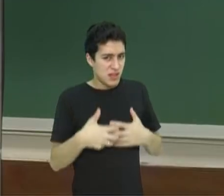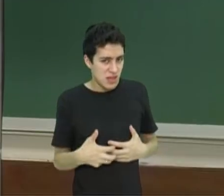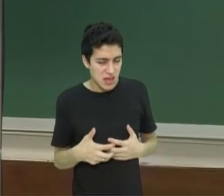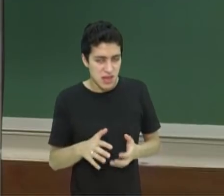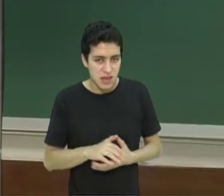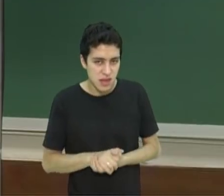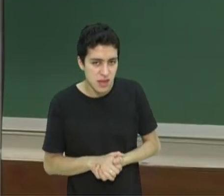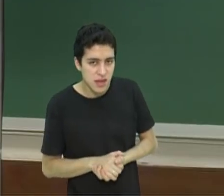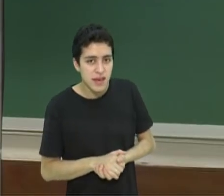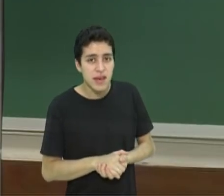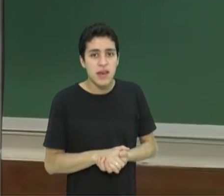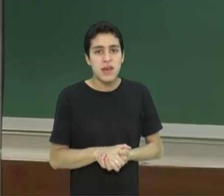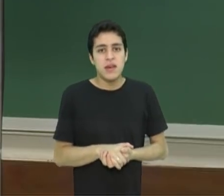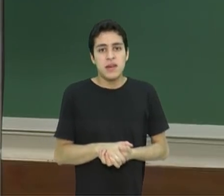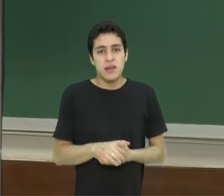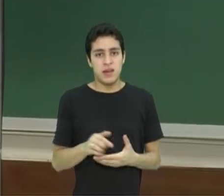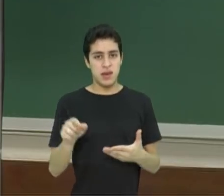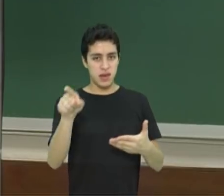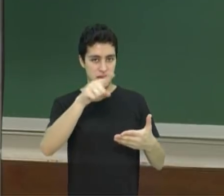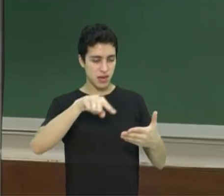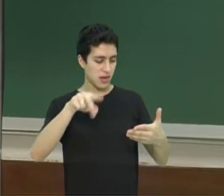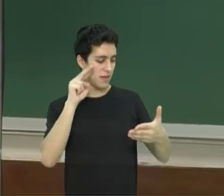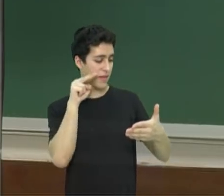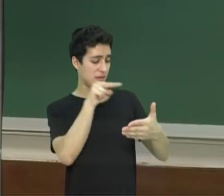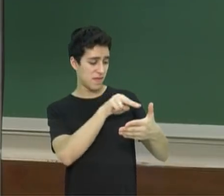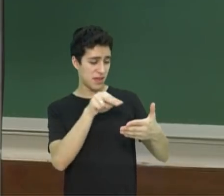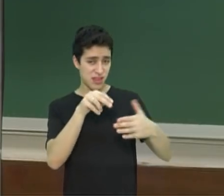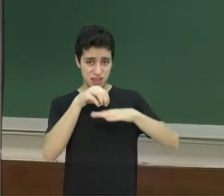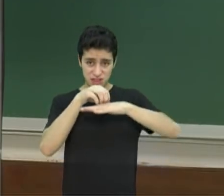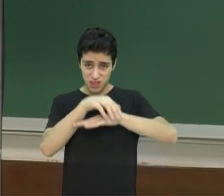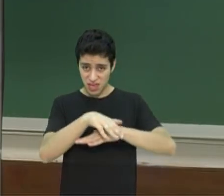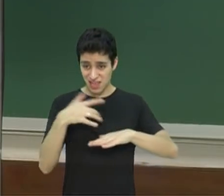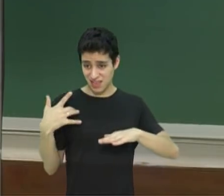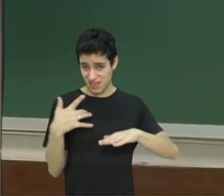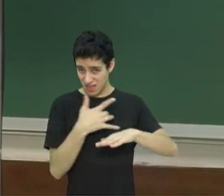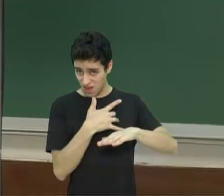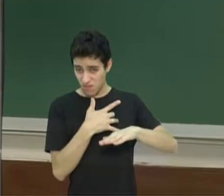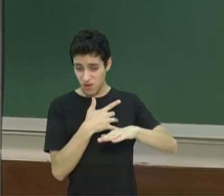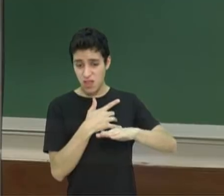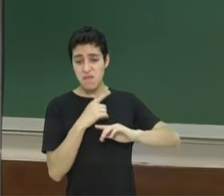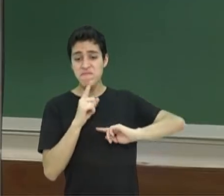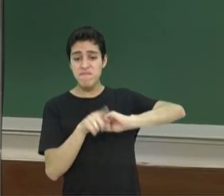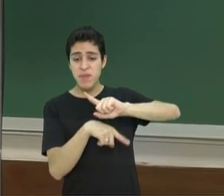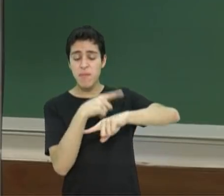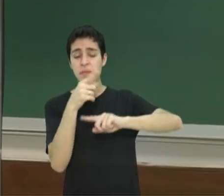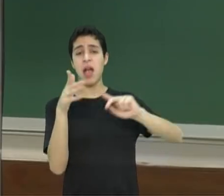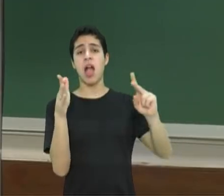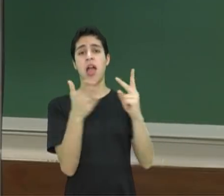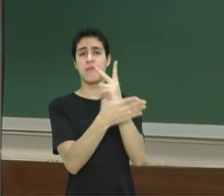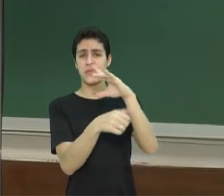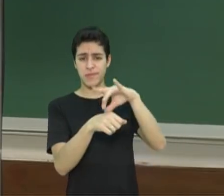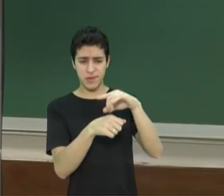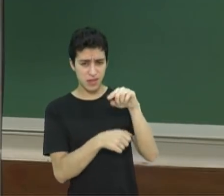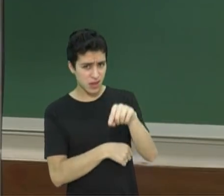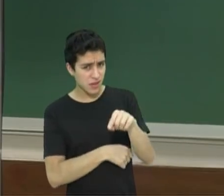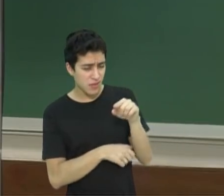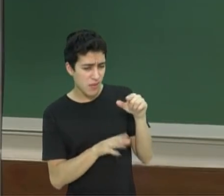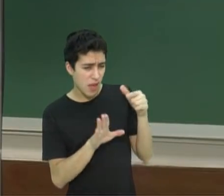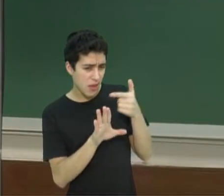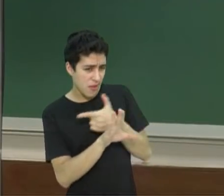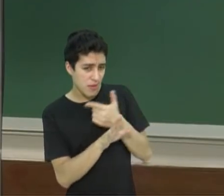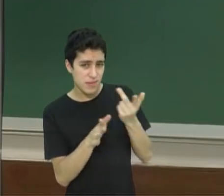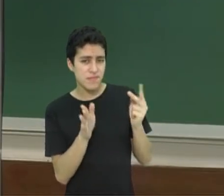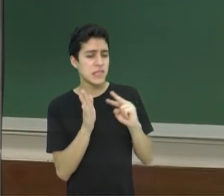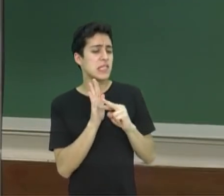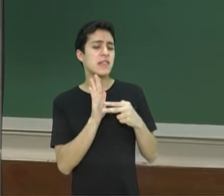irônico para você que dicas de saúde levem uma pessoa à doença? Não é irônico? O que o autor